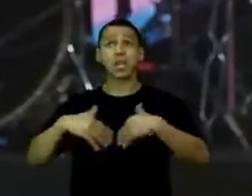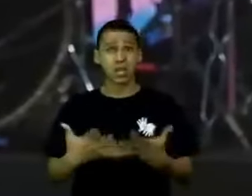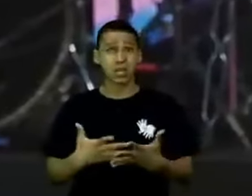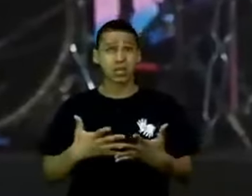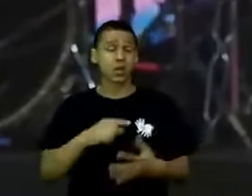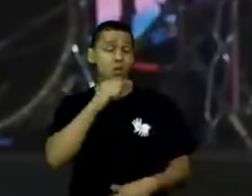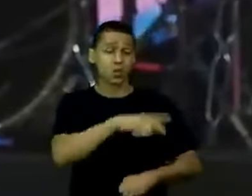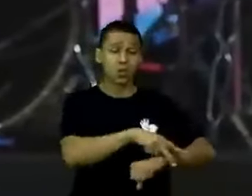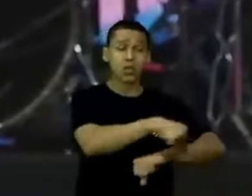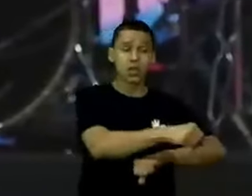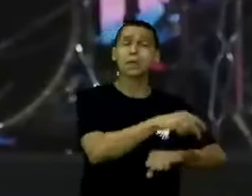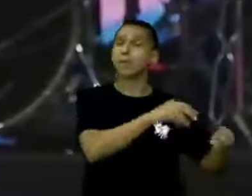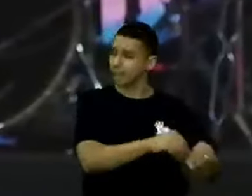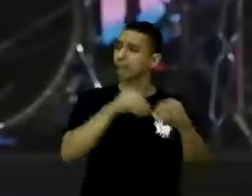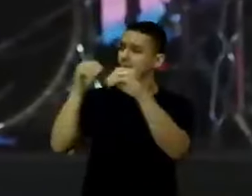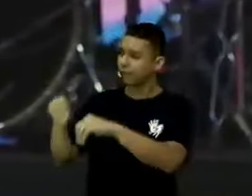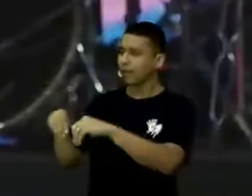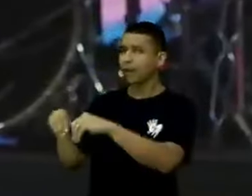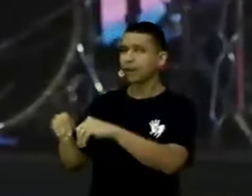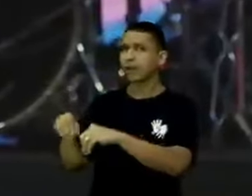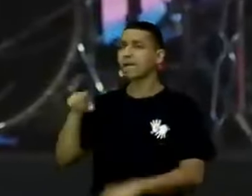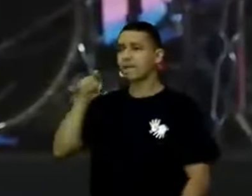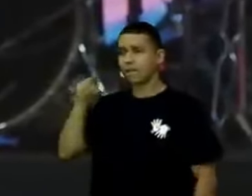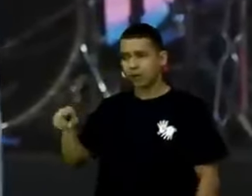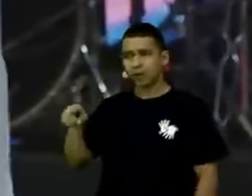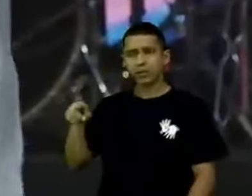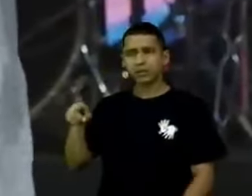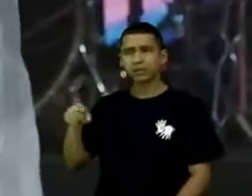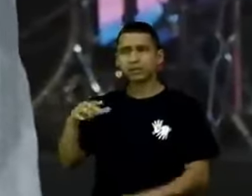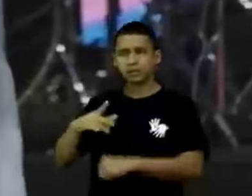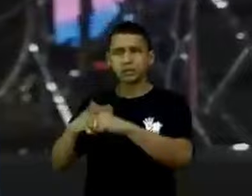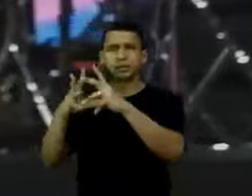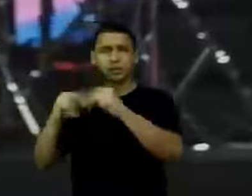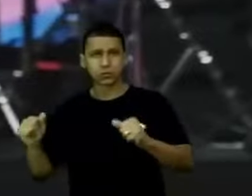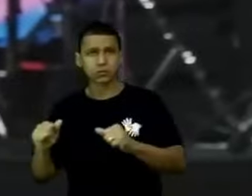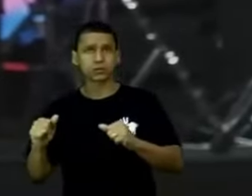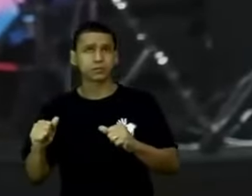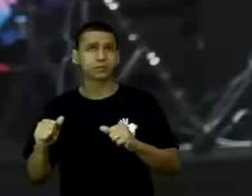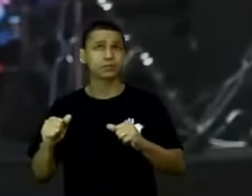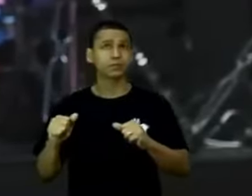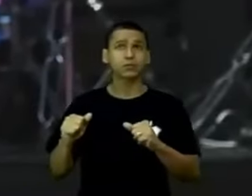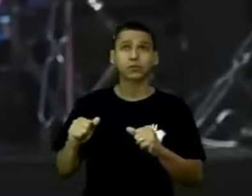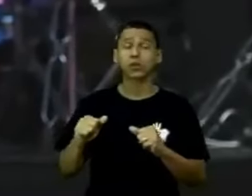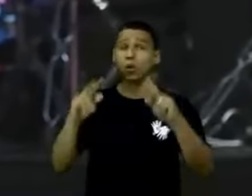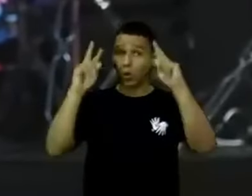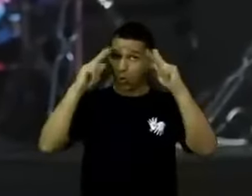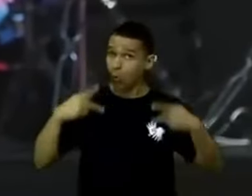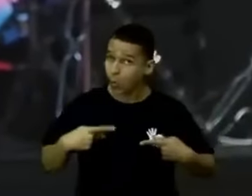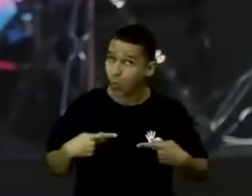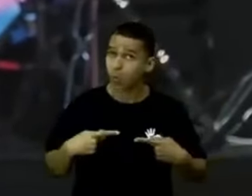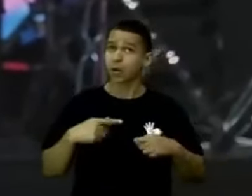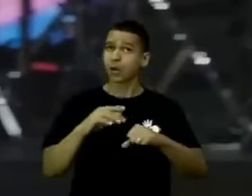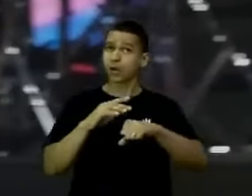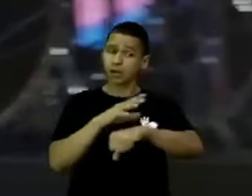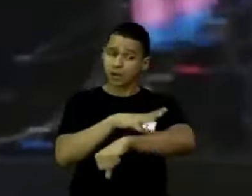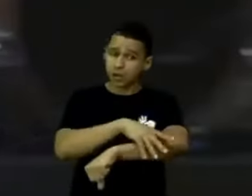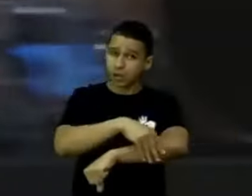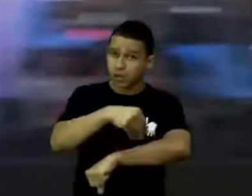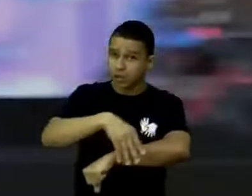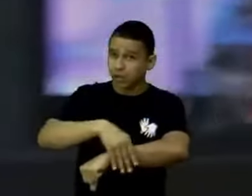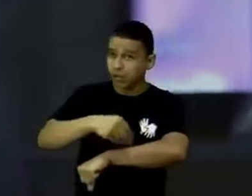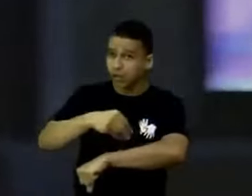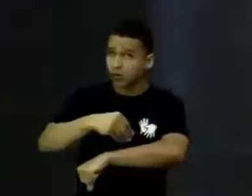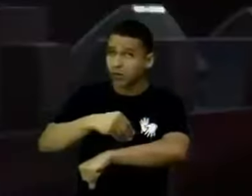o cure. Gente, humanamente falando, lepra não tem? É maluquice. Aí está o